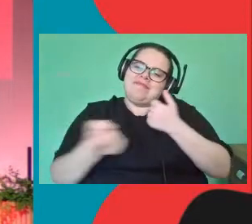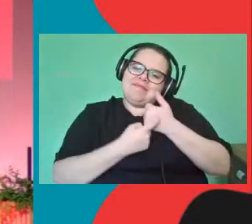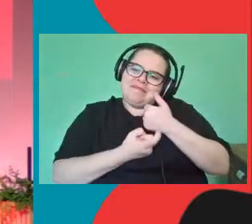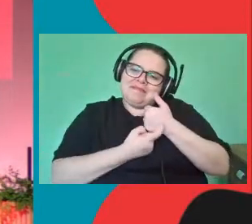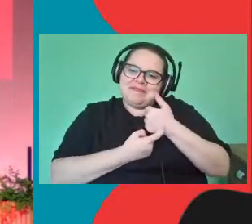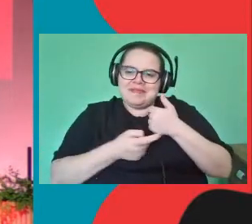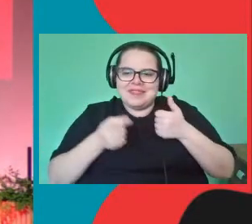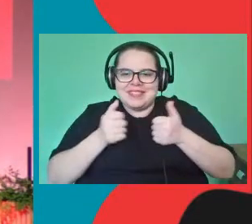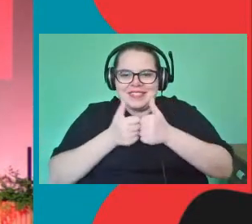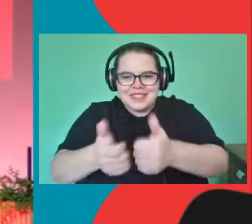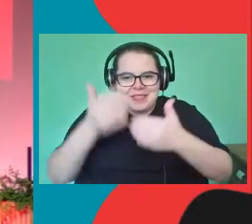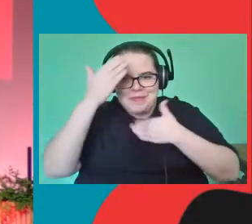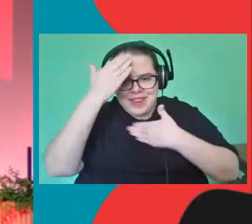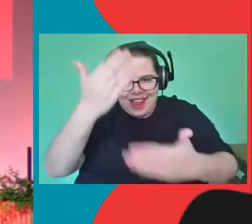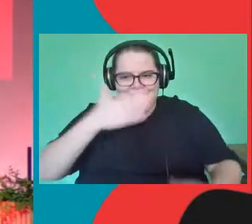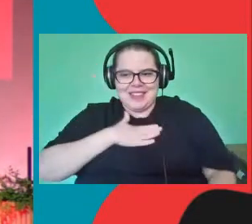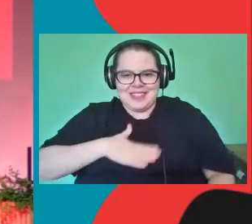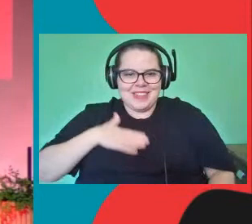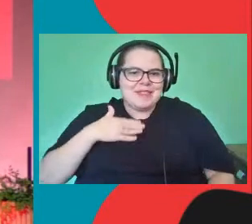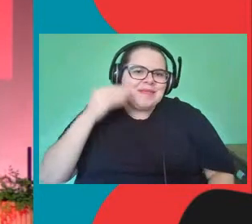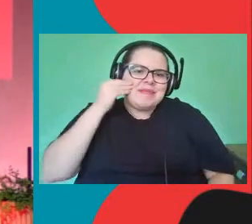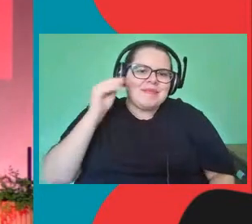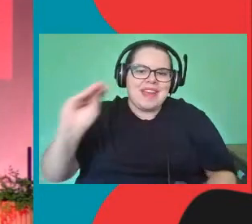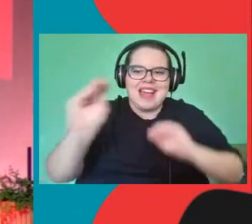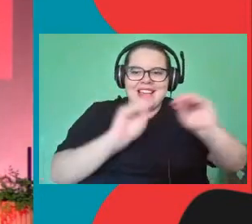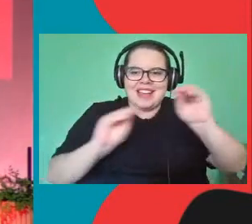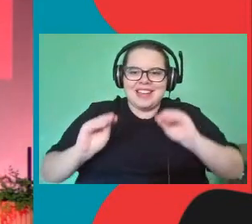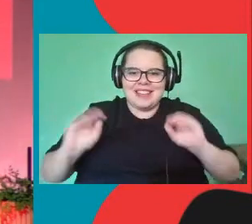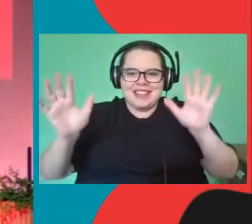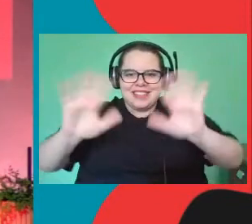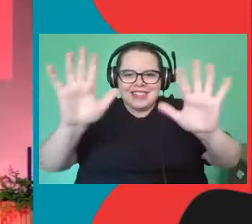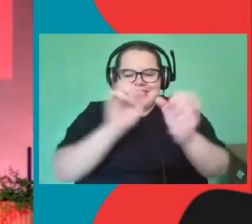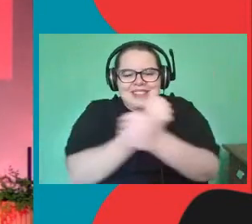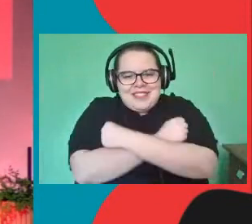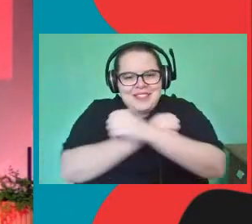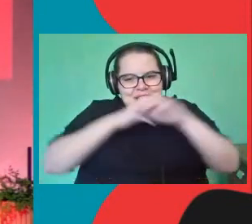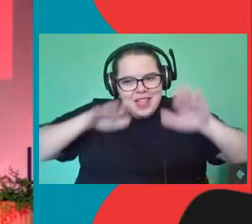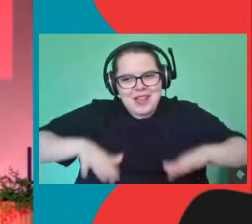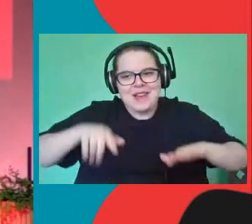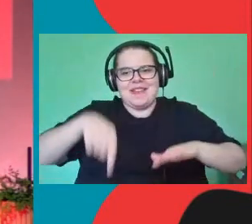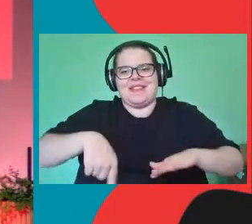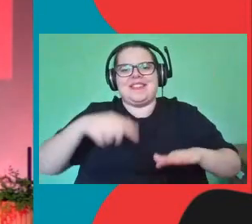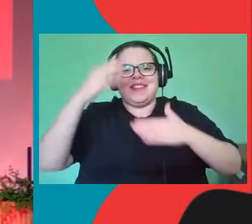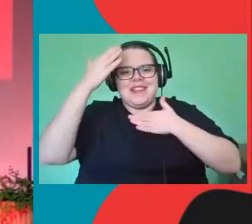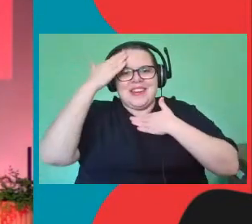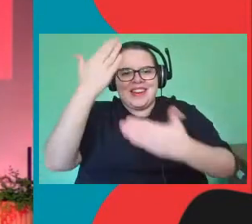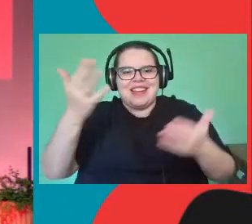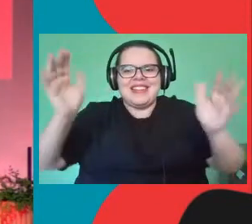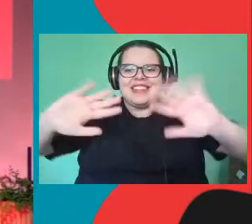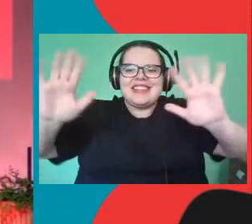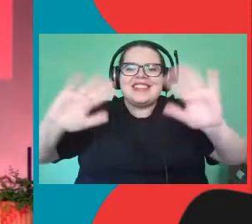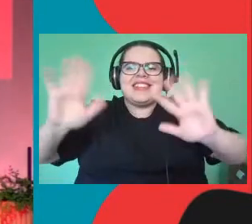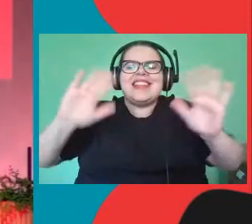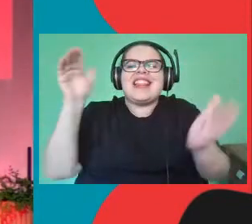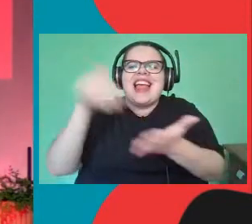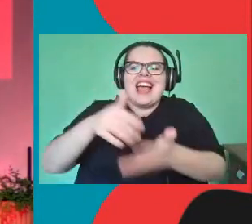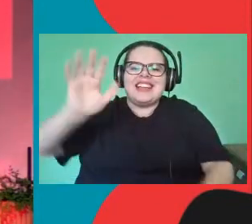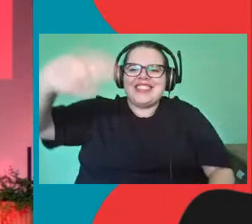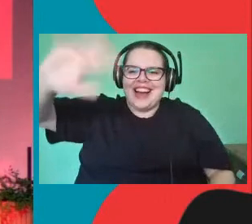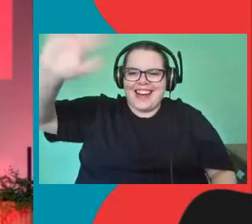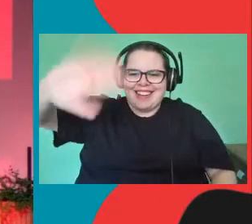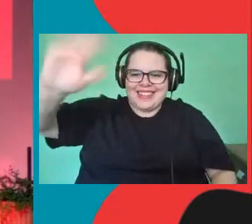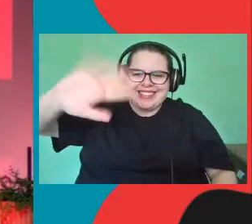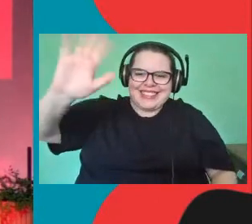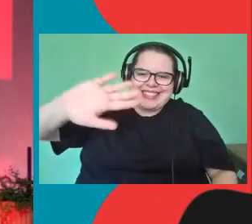Muito obrigada, foi um prazer. Um beijo para todo mundo que assistiu e ficou com a gente todos esses momentos. Obrigada, gente. Até a próxima. Tchau,